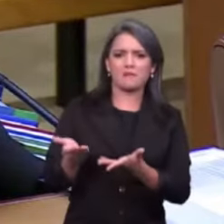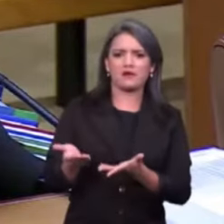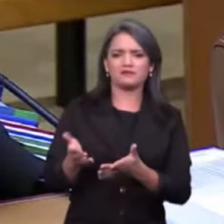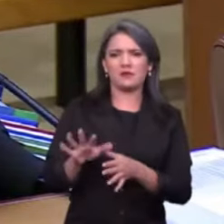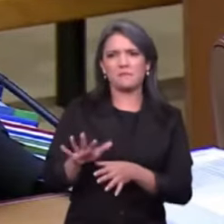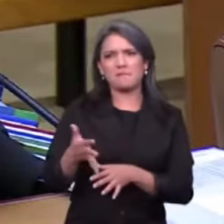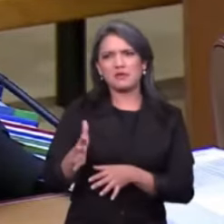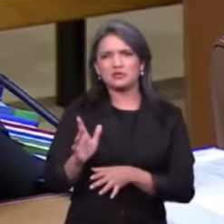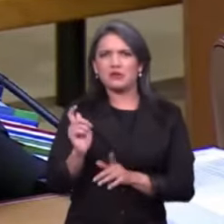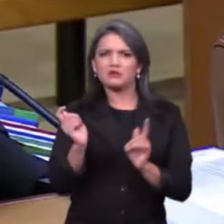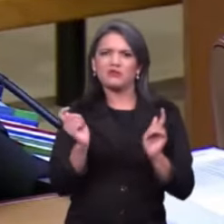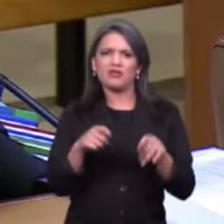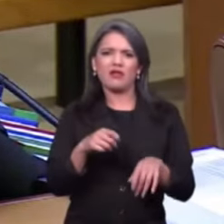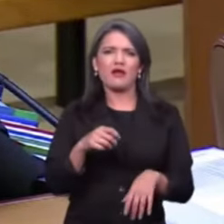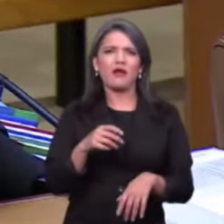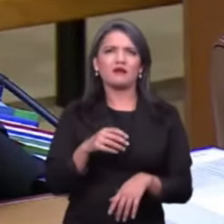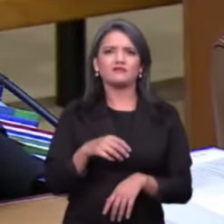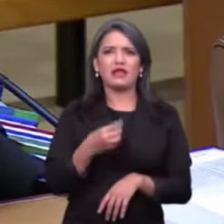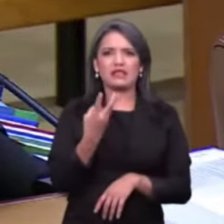3 cigarros, 3.4,